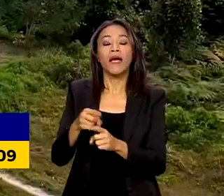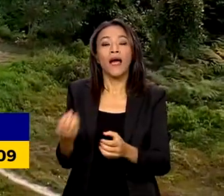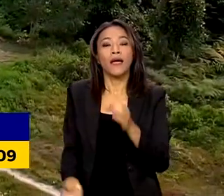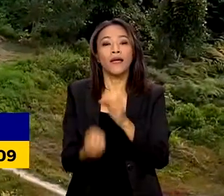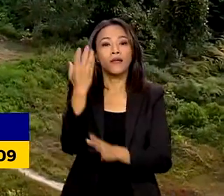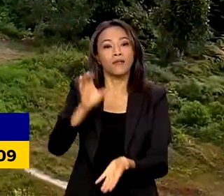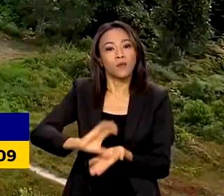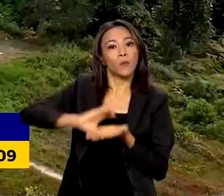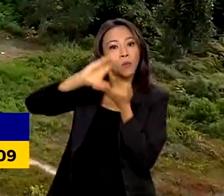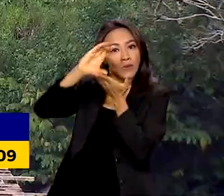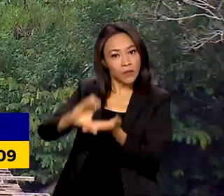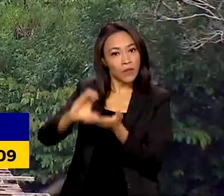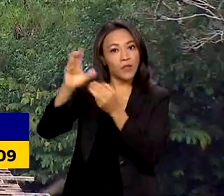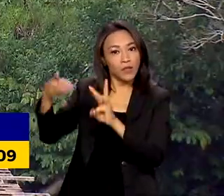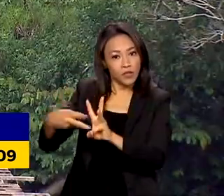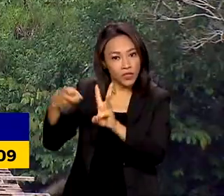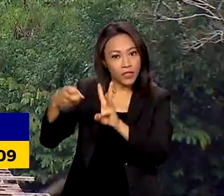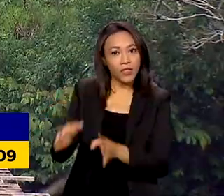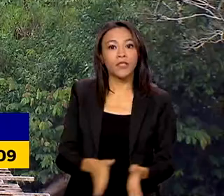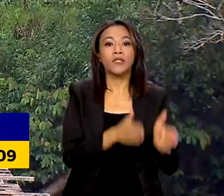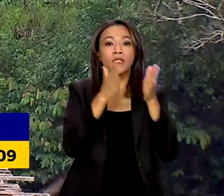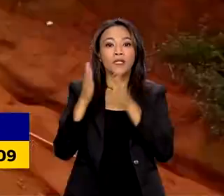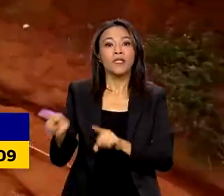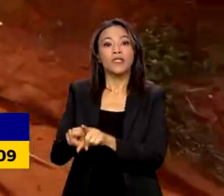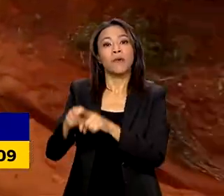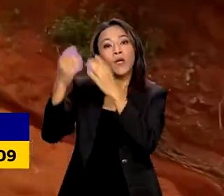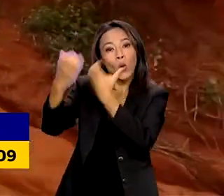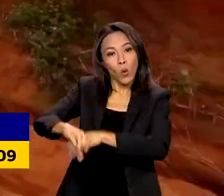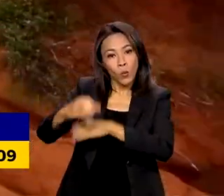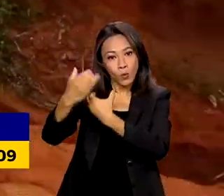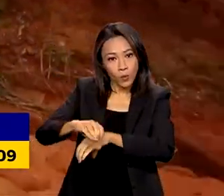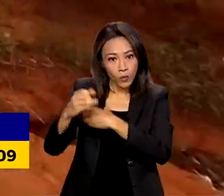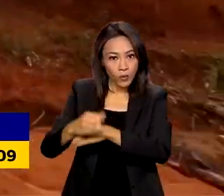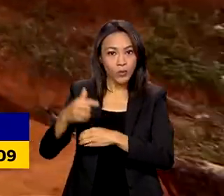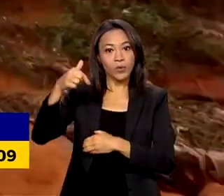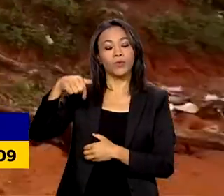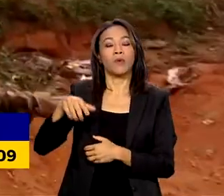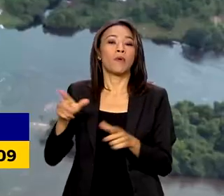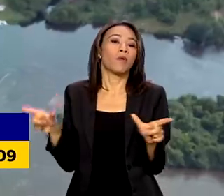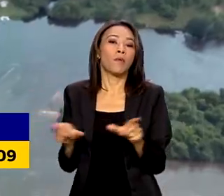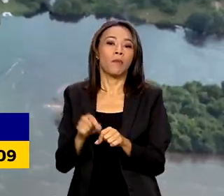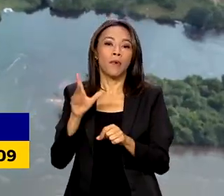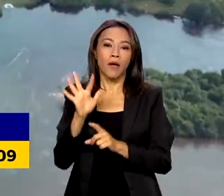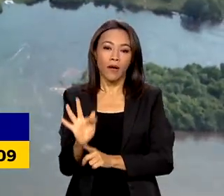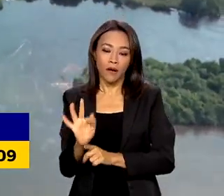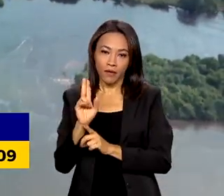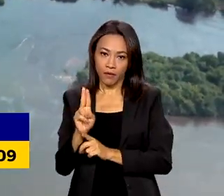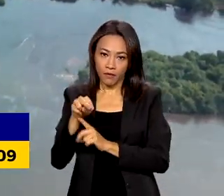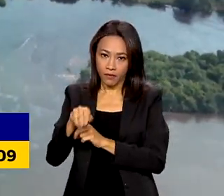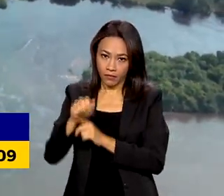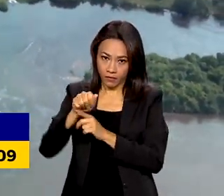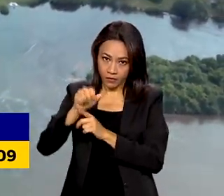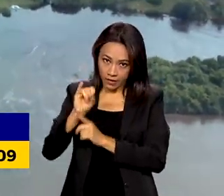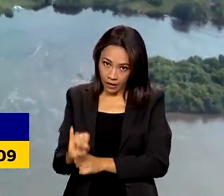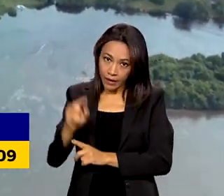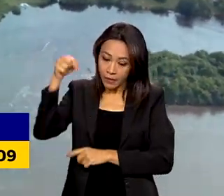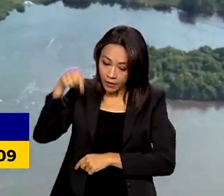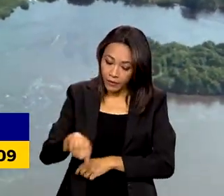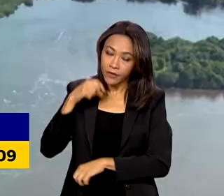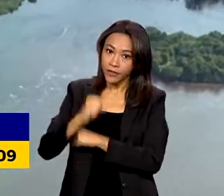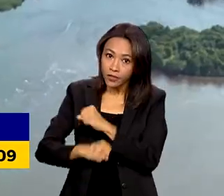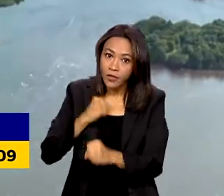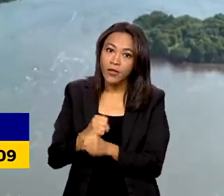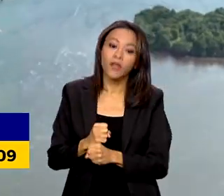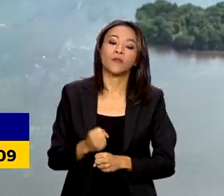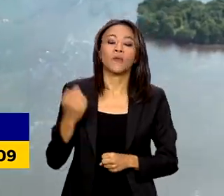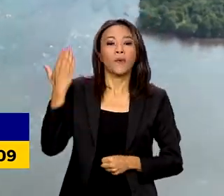a autorização de um concurso público para a FUNAI ainda este ano. A ministra falou da